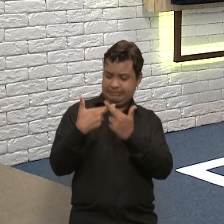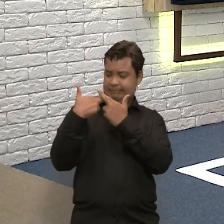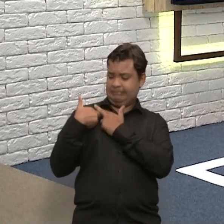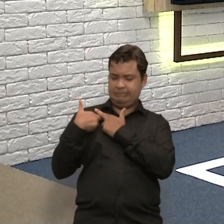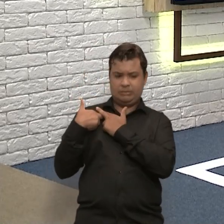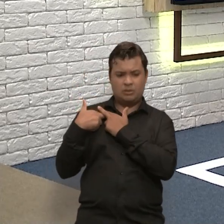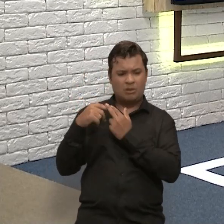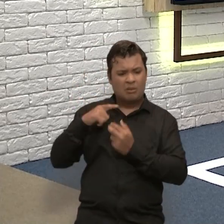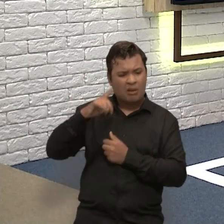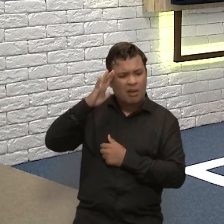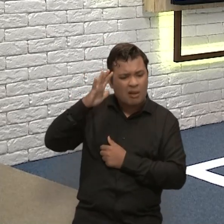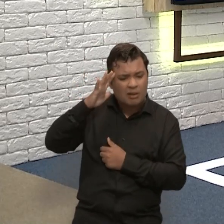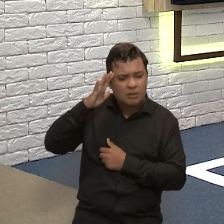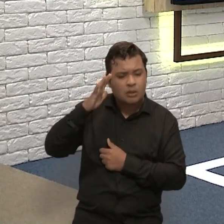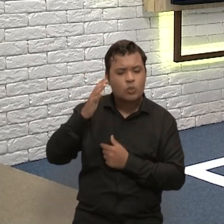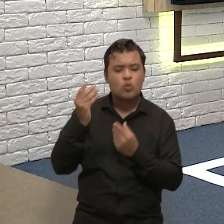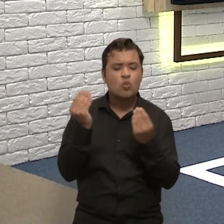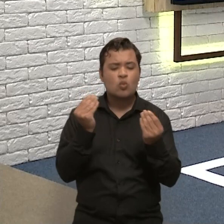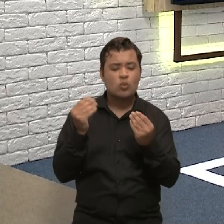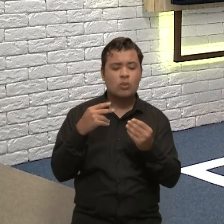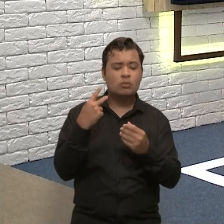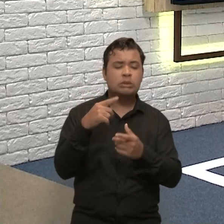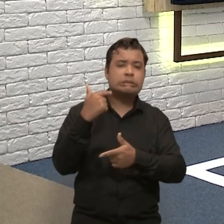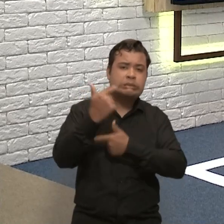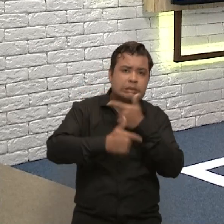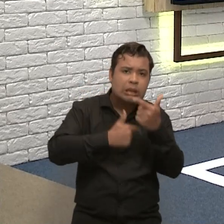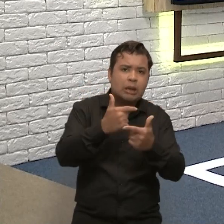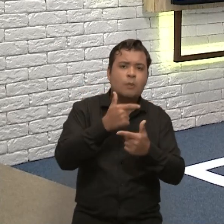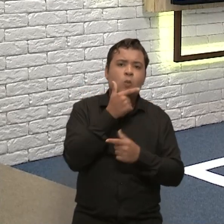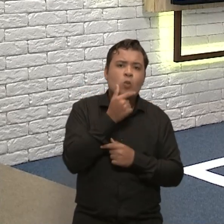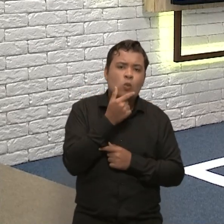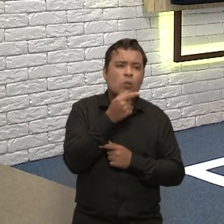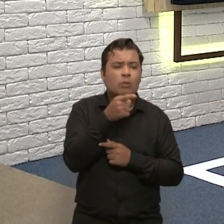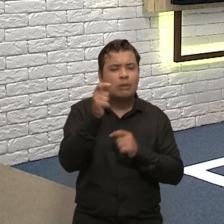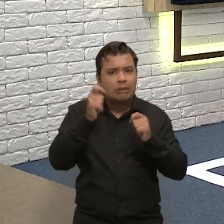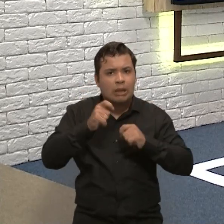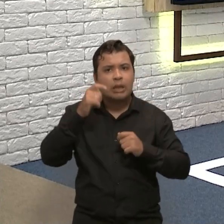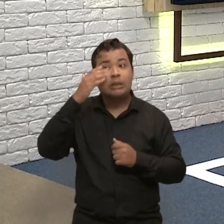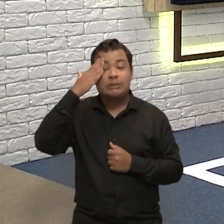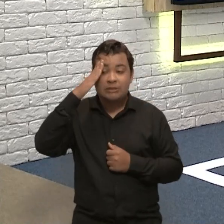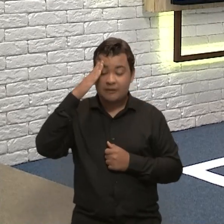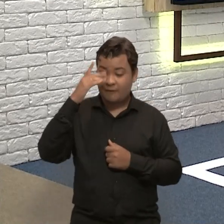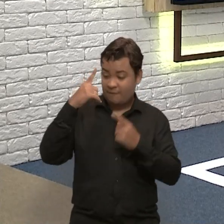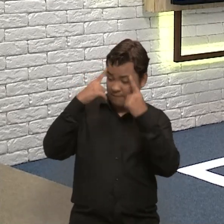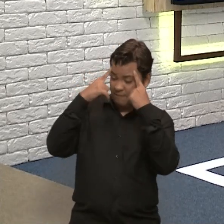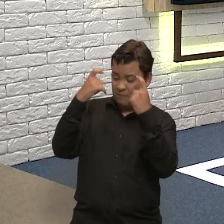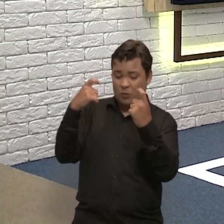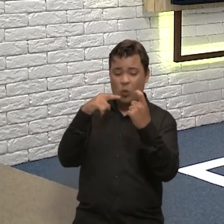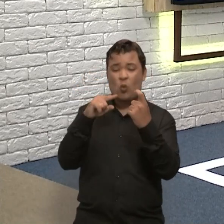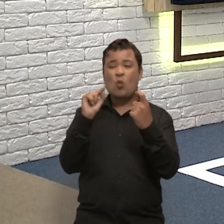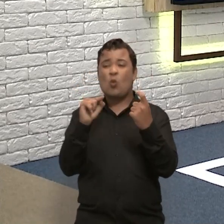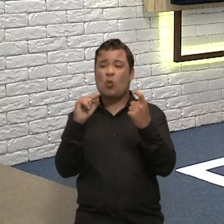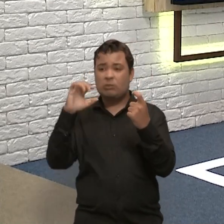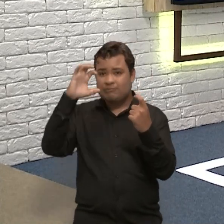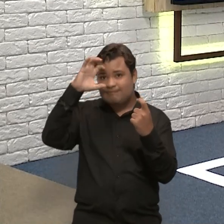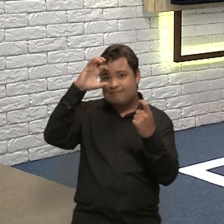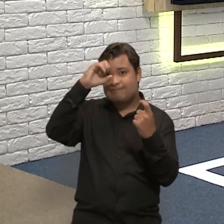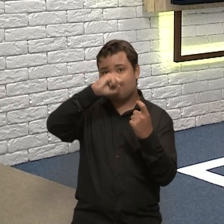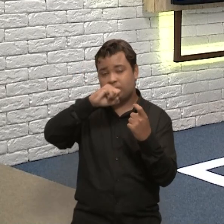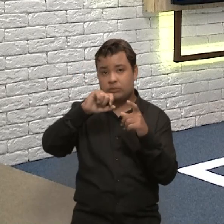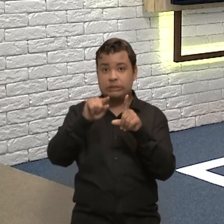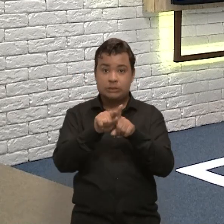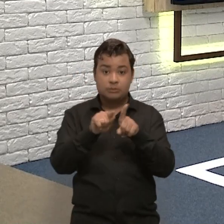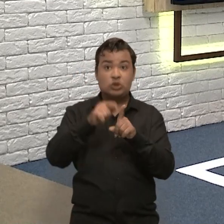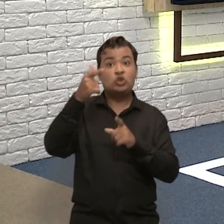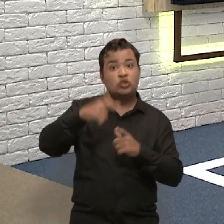mais ou menos como é que é feito esse trabalho para que esses homens possam compreender, né, a violência que cometeram e deixar, logicamente, de